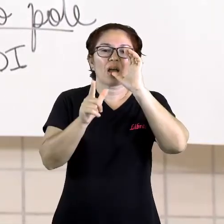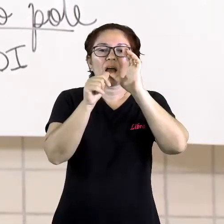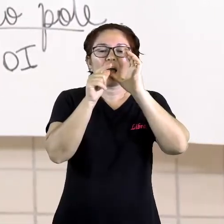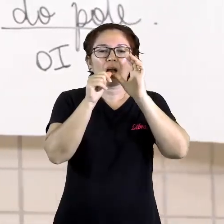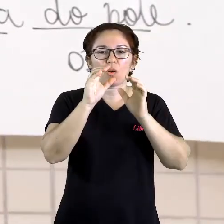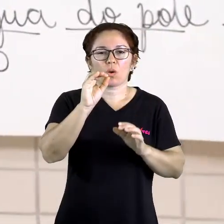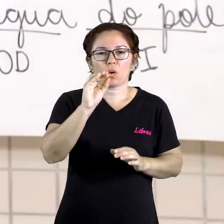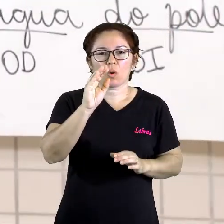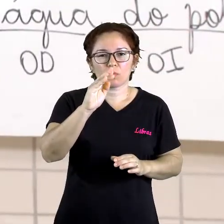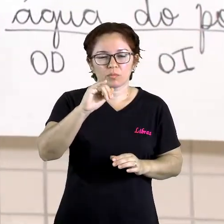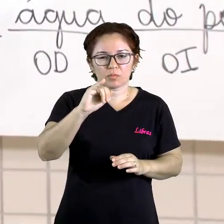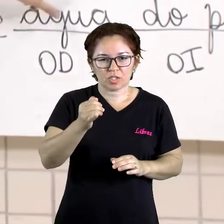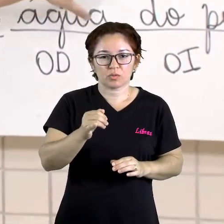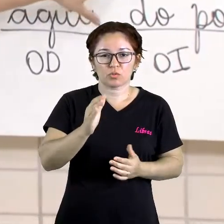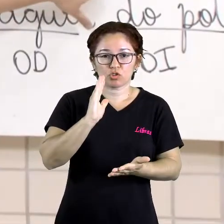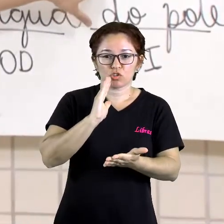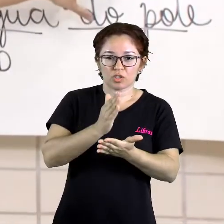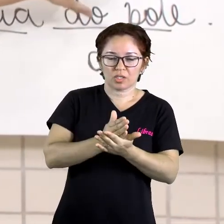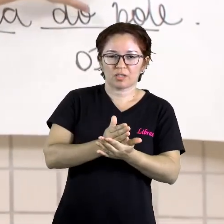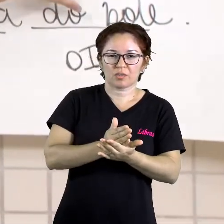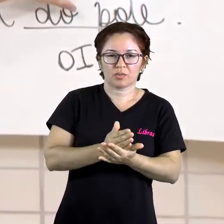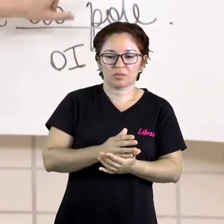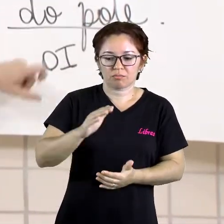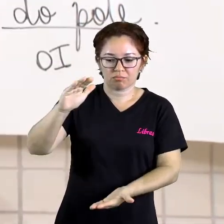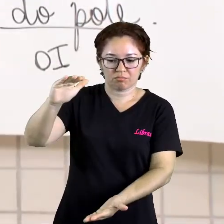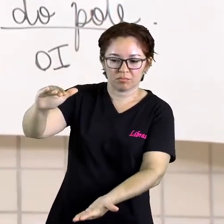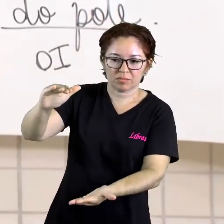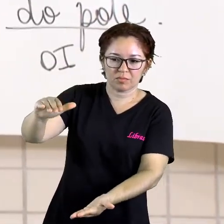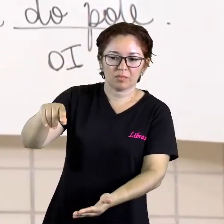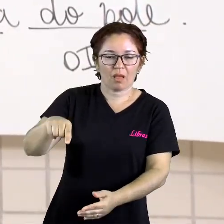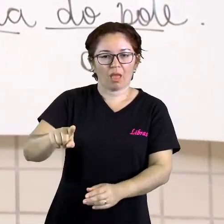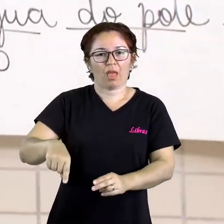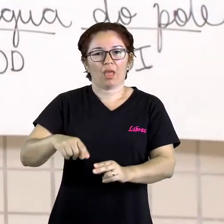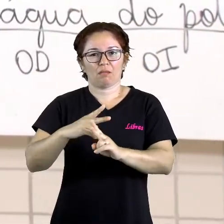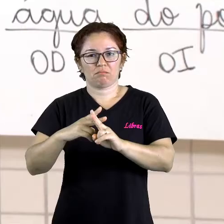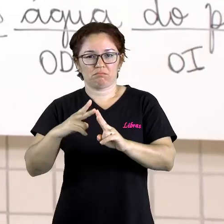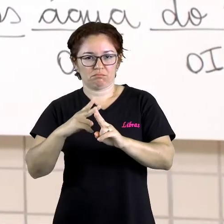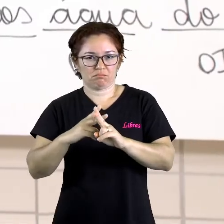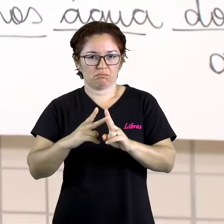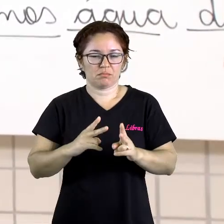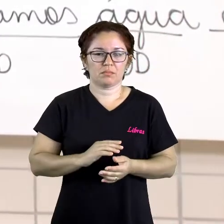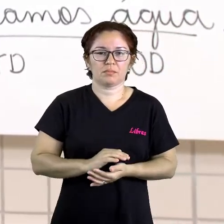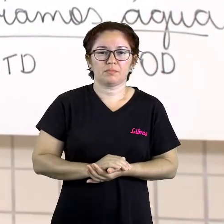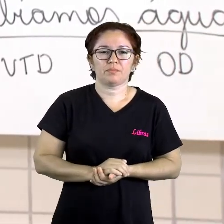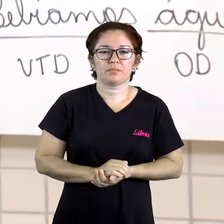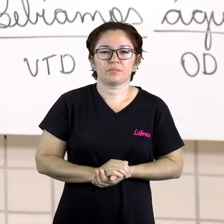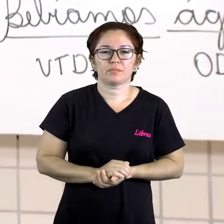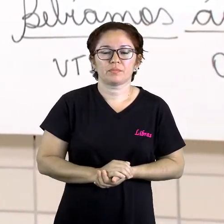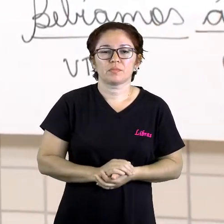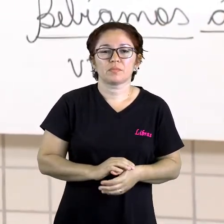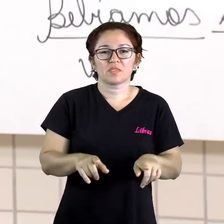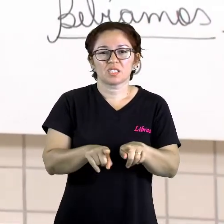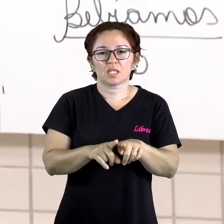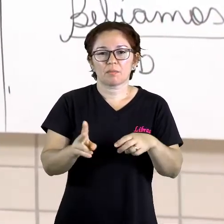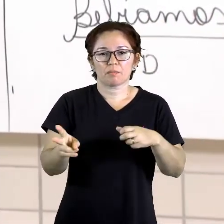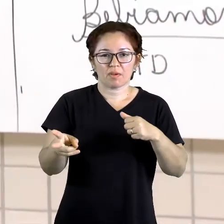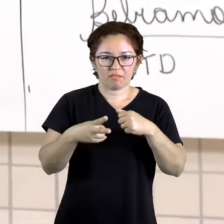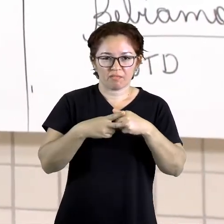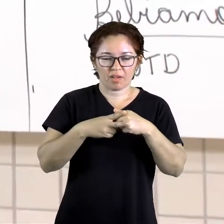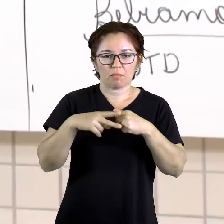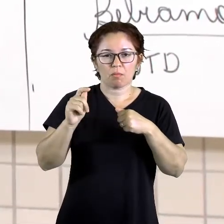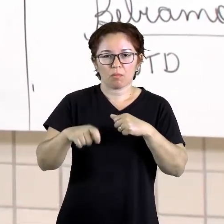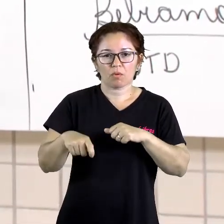indireto. Então, esse verbo é transitivo direto e indireto. Os verbos também podem ser de